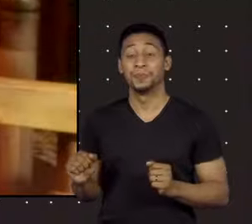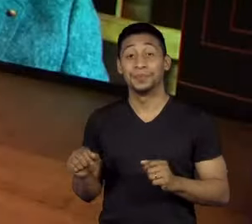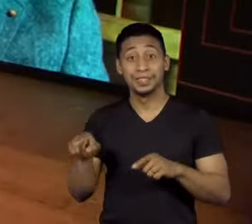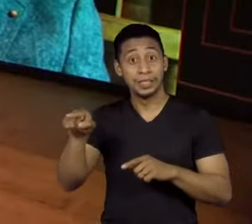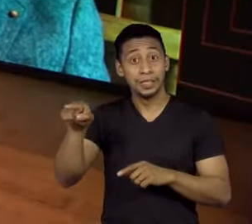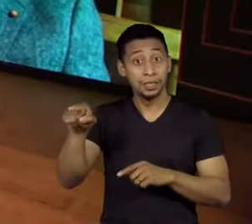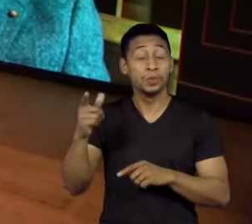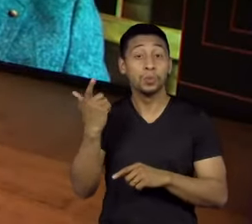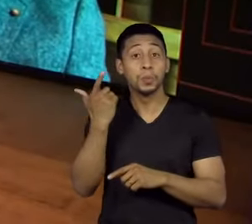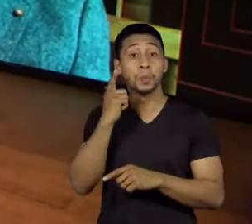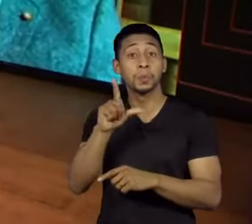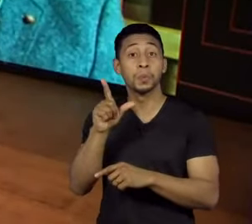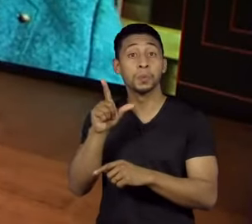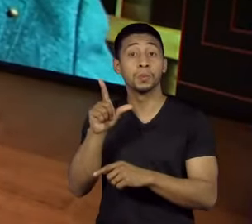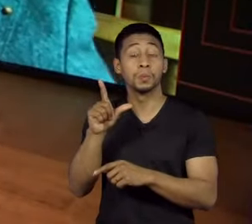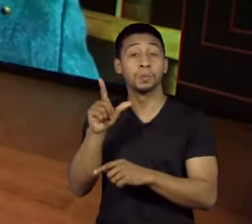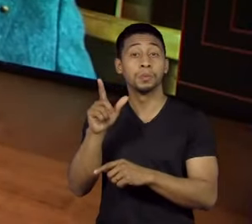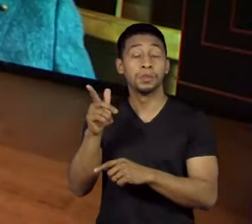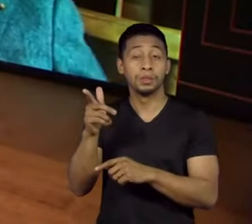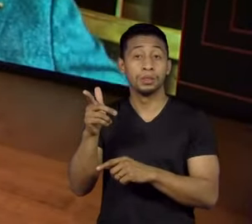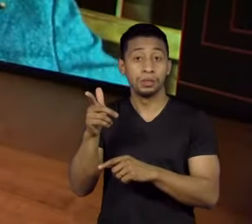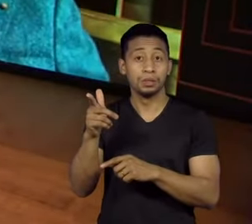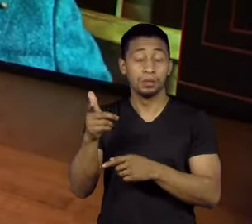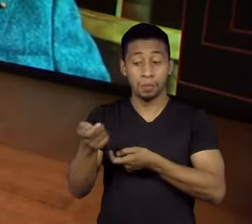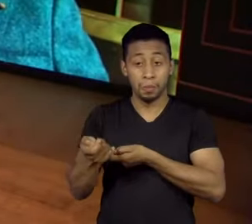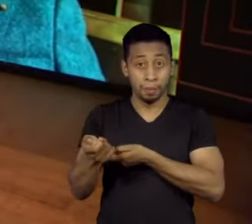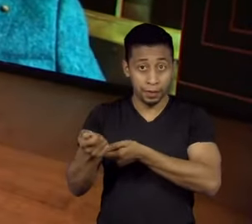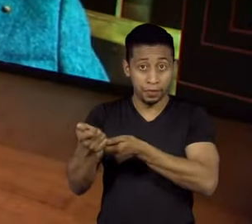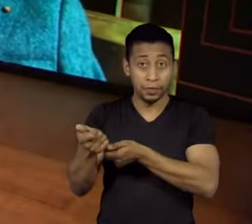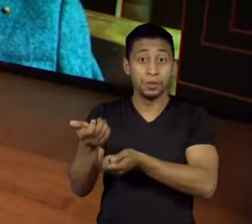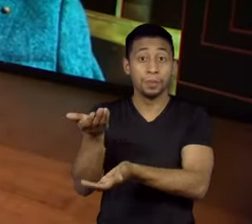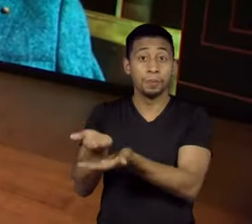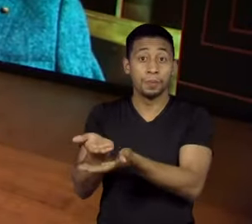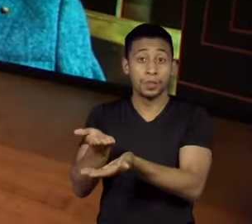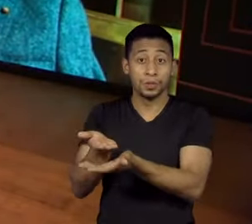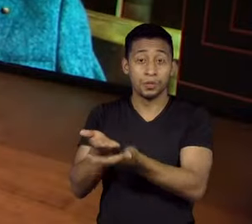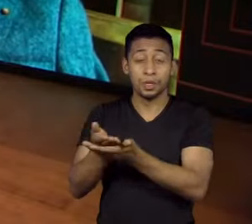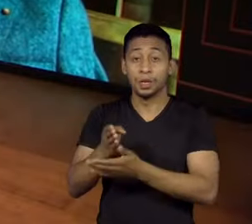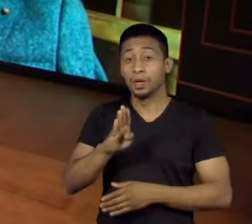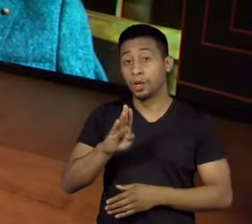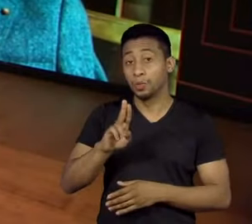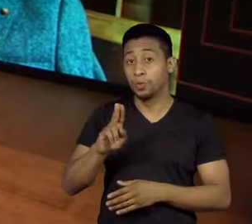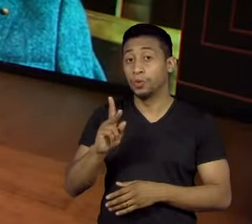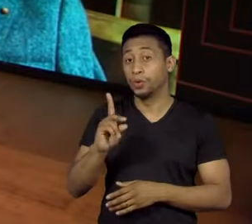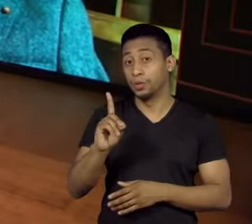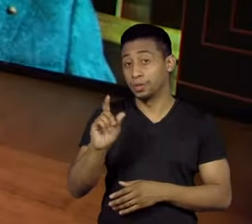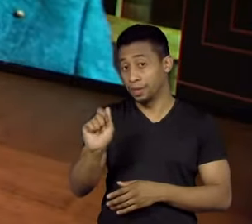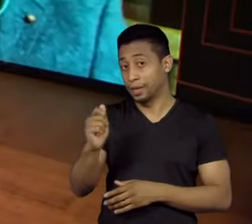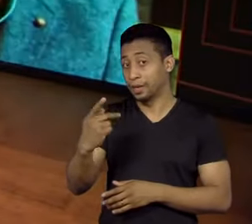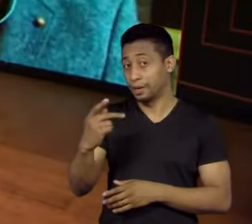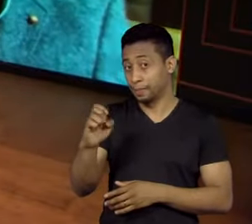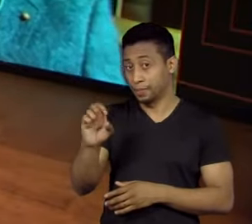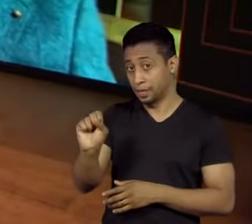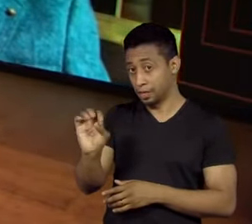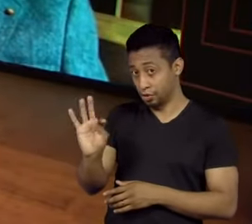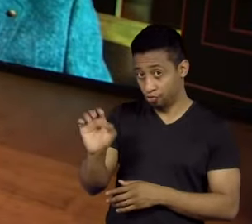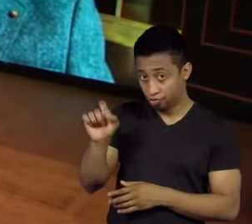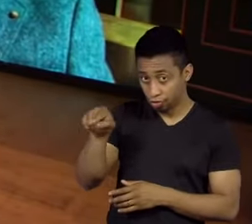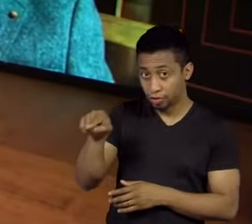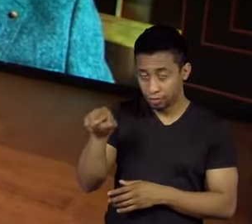ele ganhou uma bolsa de estudos para estudar em Budapeste. E há pouco tempo atrás esteve na minha casa o